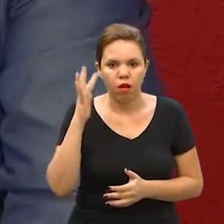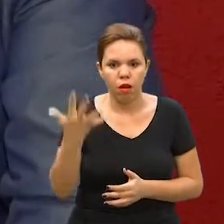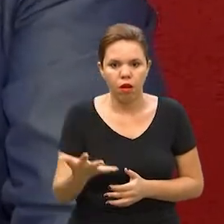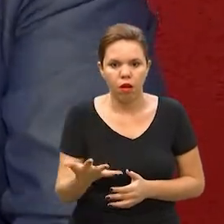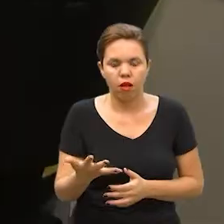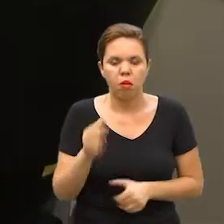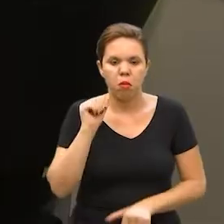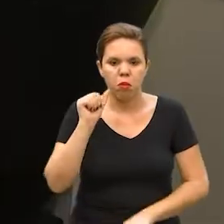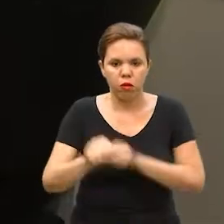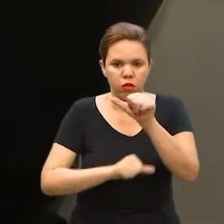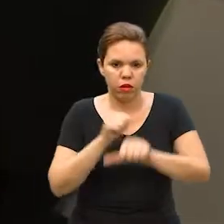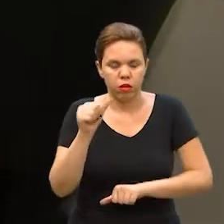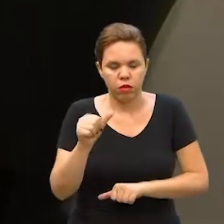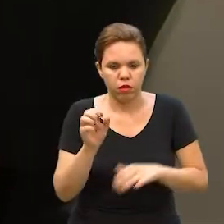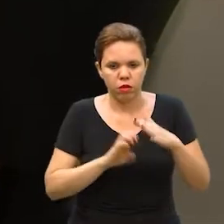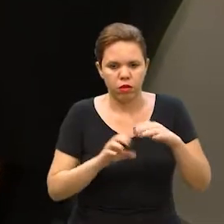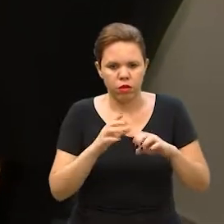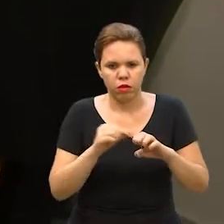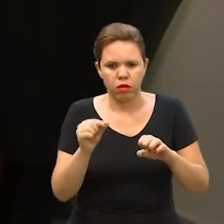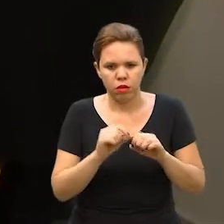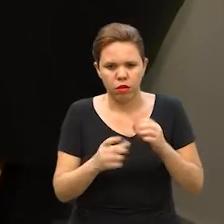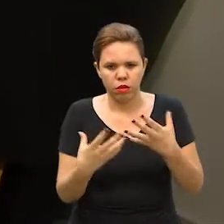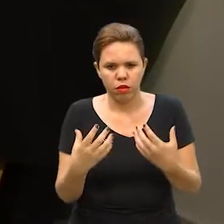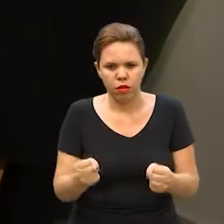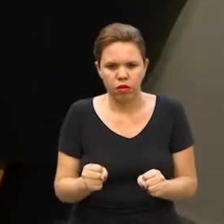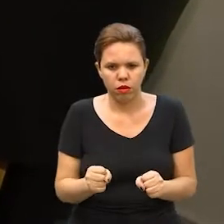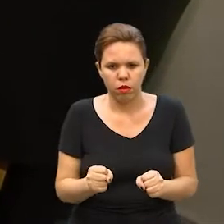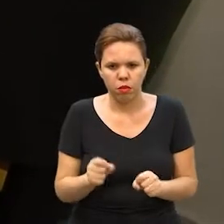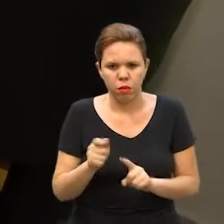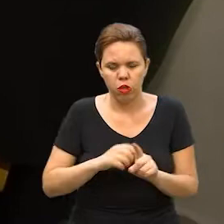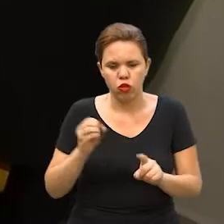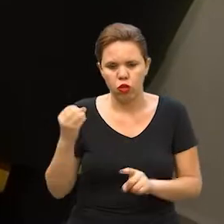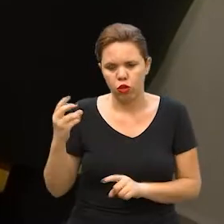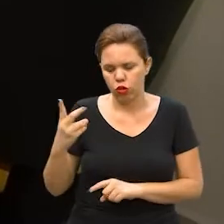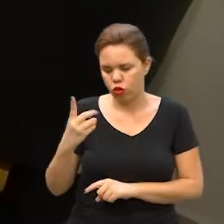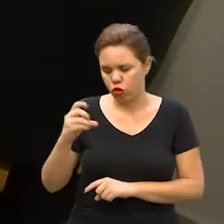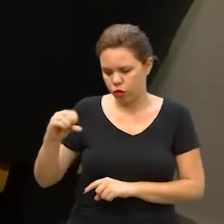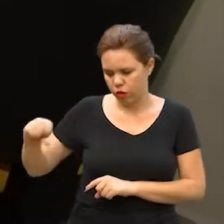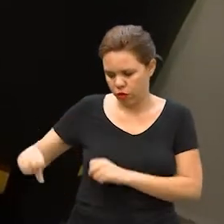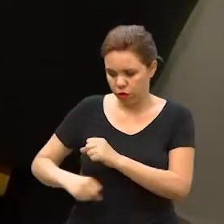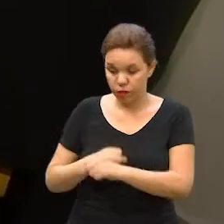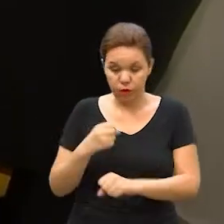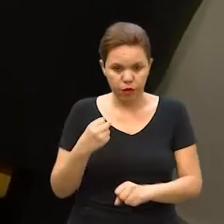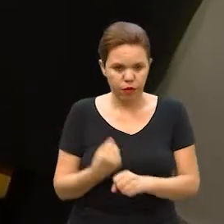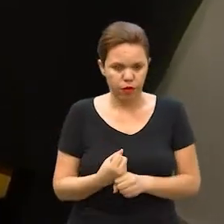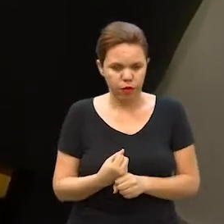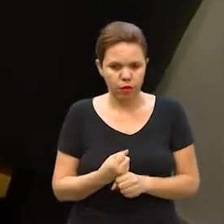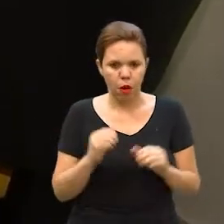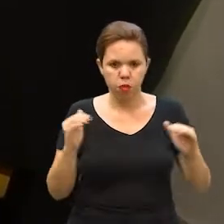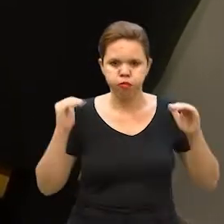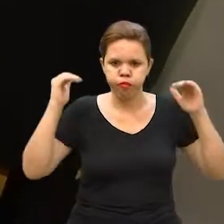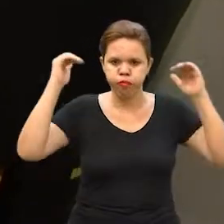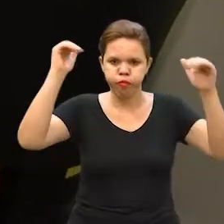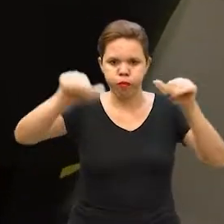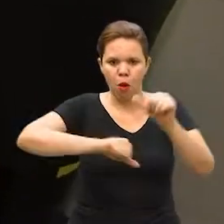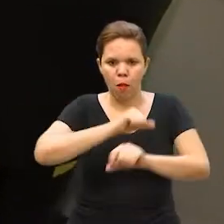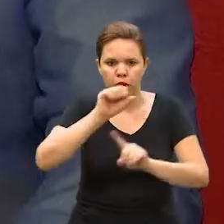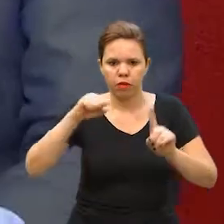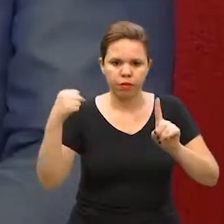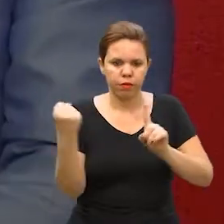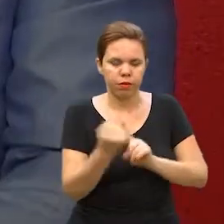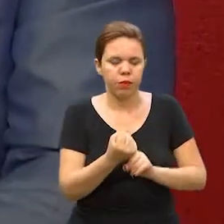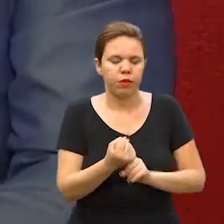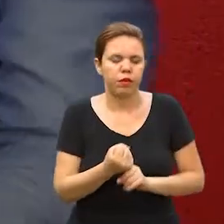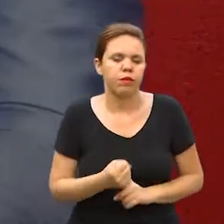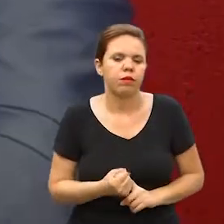alto impacto. Uma dessas empresas foi reconhecida em outubro de 2019 como a de maior impacto social.